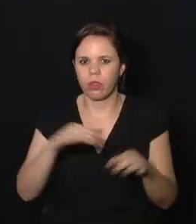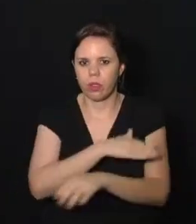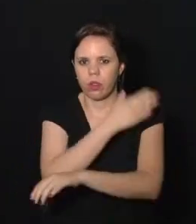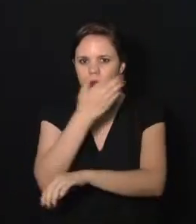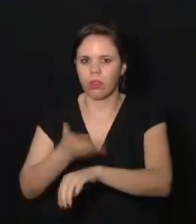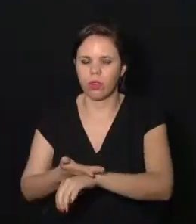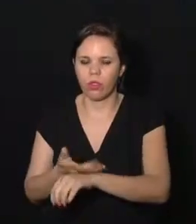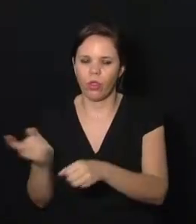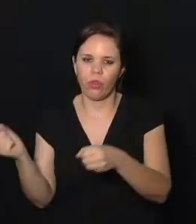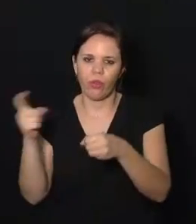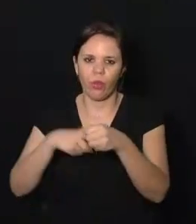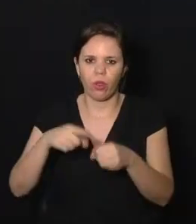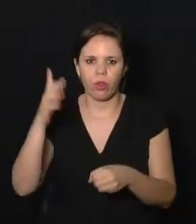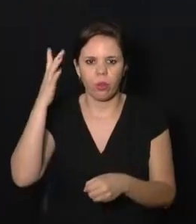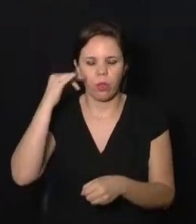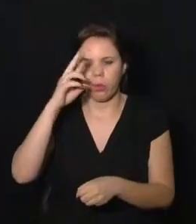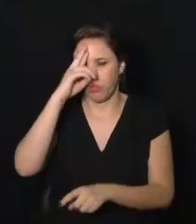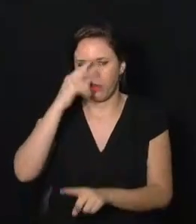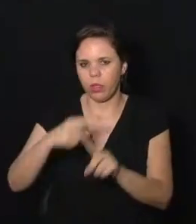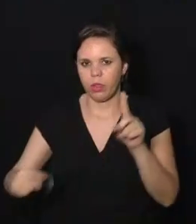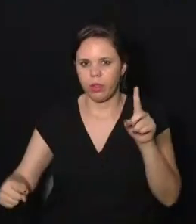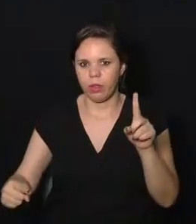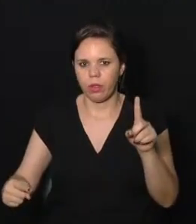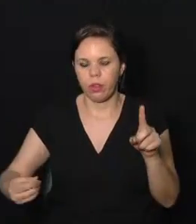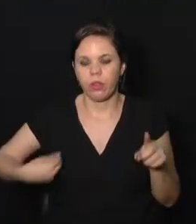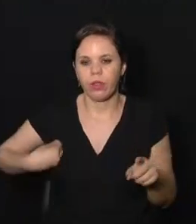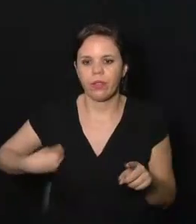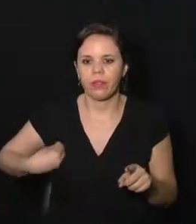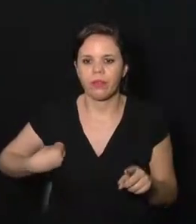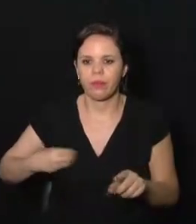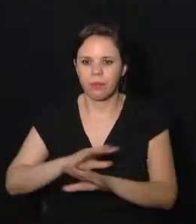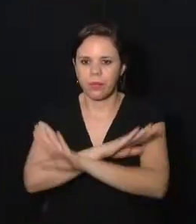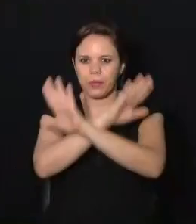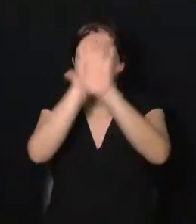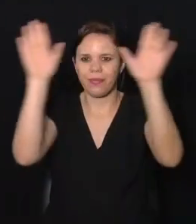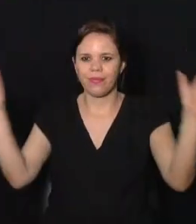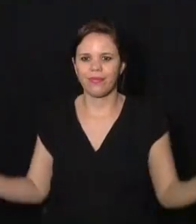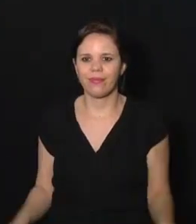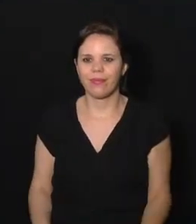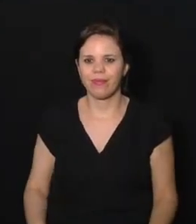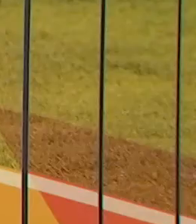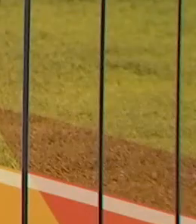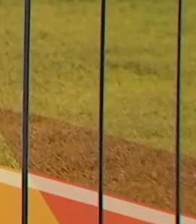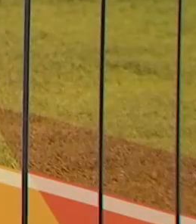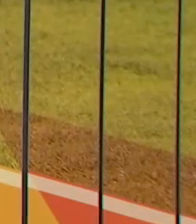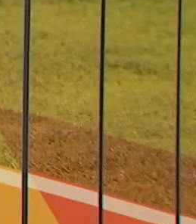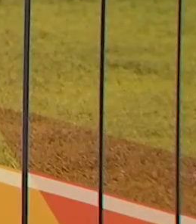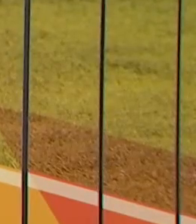dia. Eu volto amanhã ao 12:30 ao vivo. Até lá. Tchau, tchau.